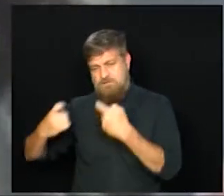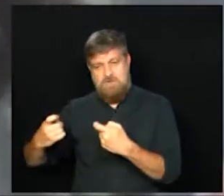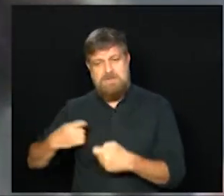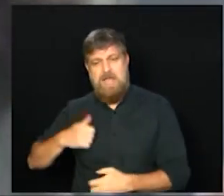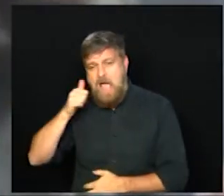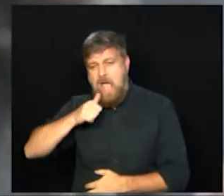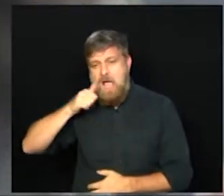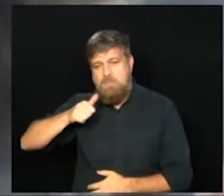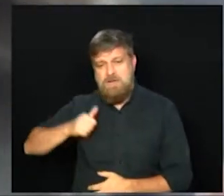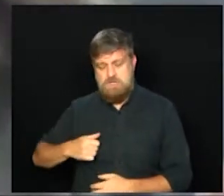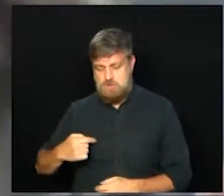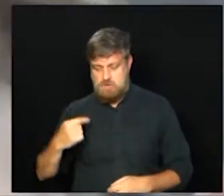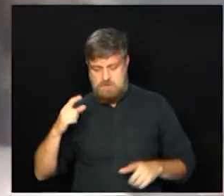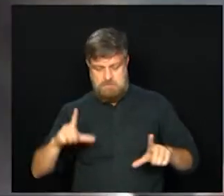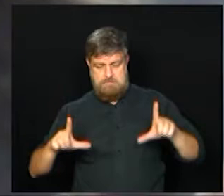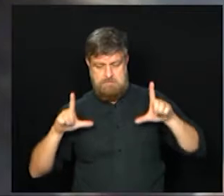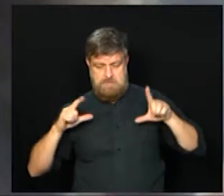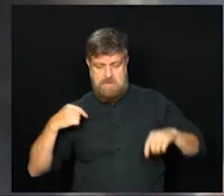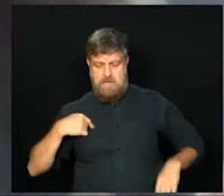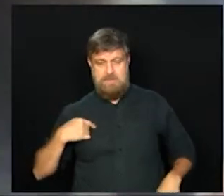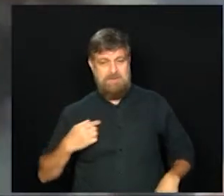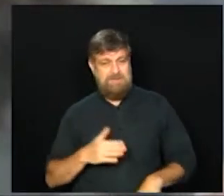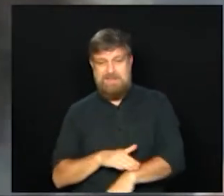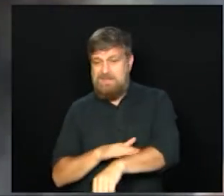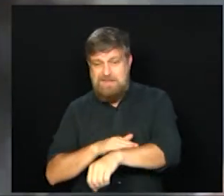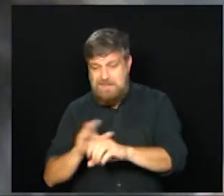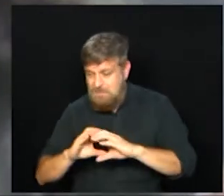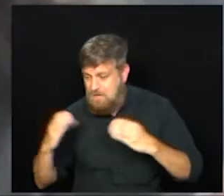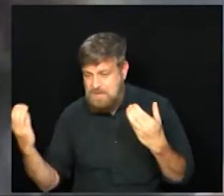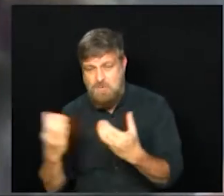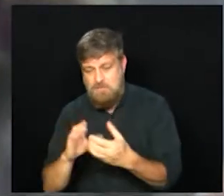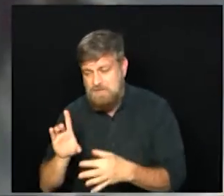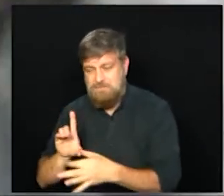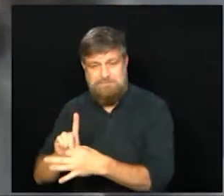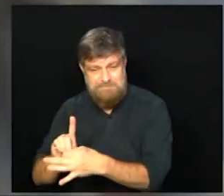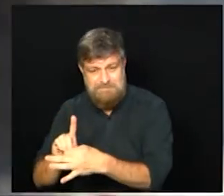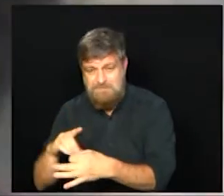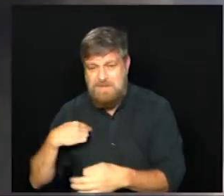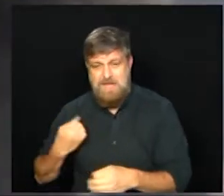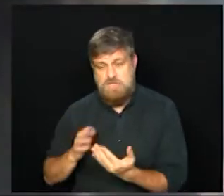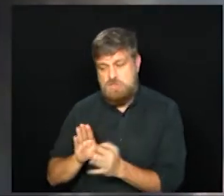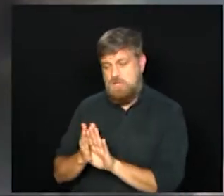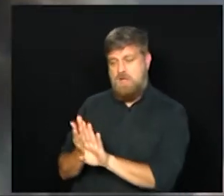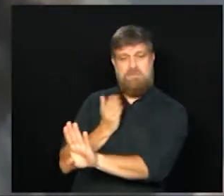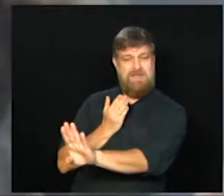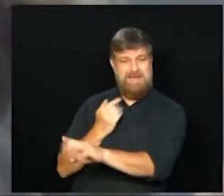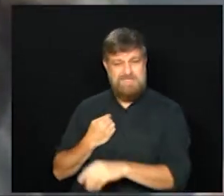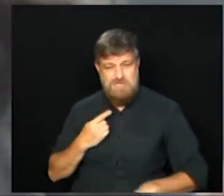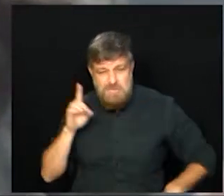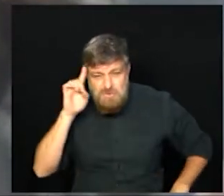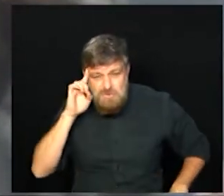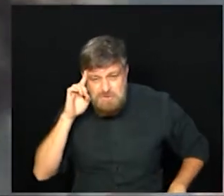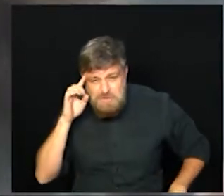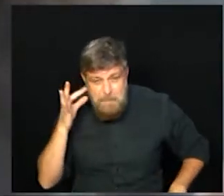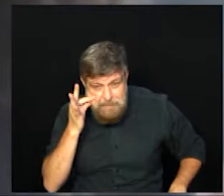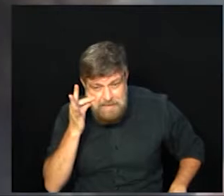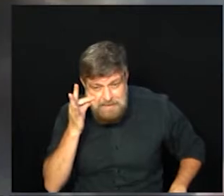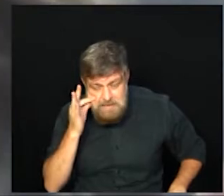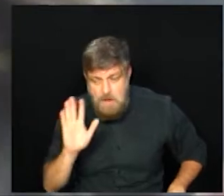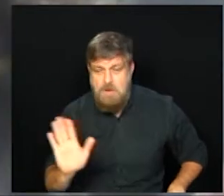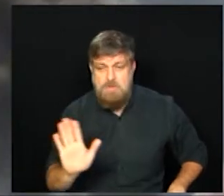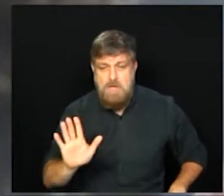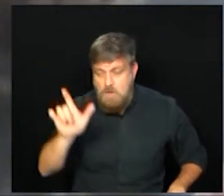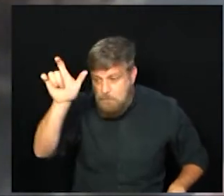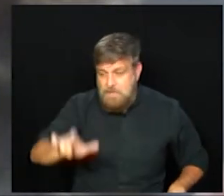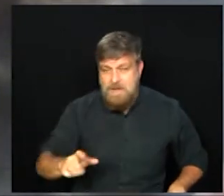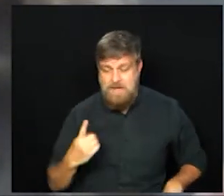de um lugar onde a gente não está lá na comunidade onde a mulher mora. Nós não estamos cara a cara com a mulher. Nesses 15 anos que eu